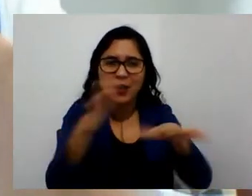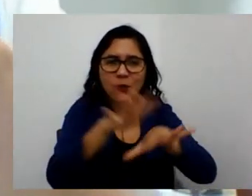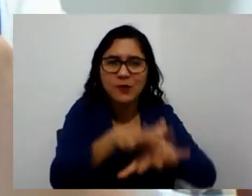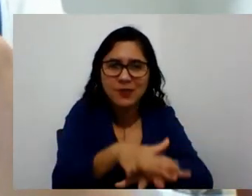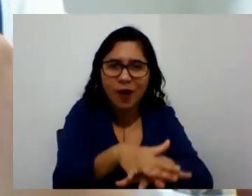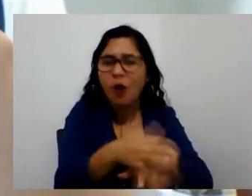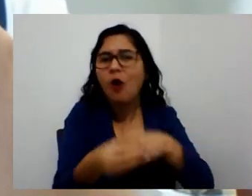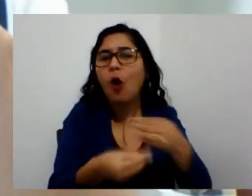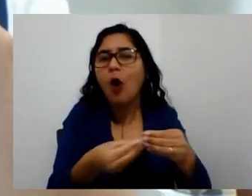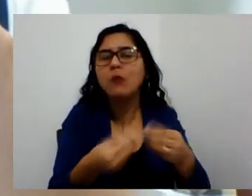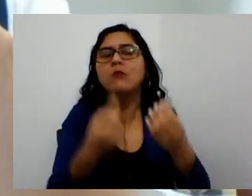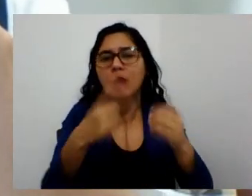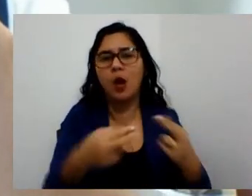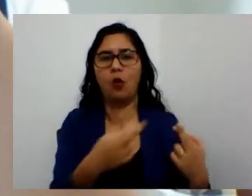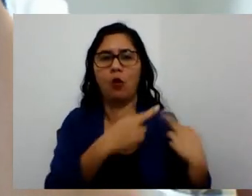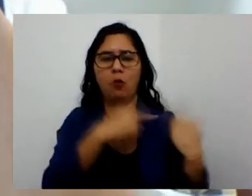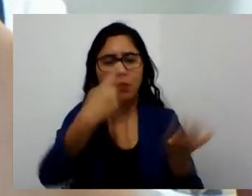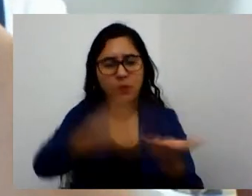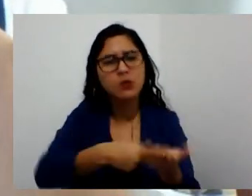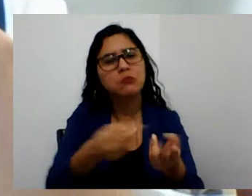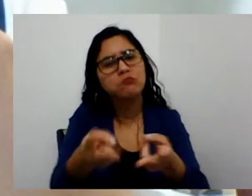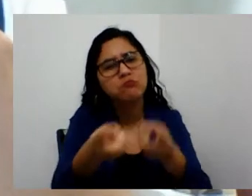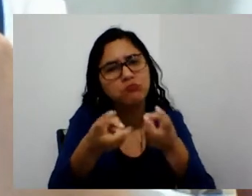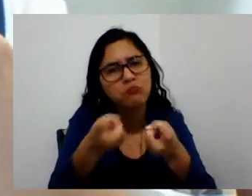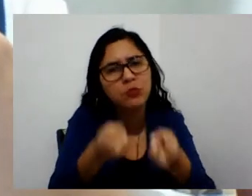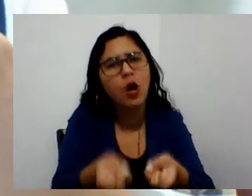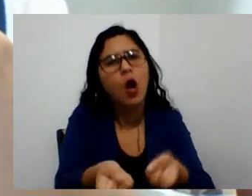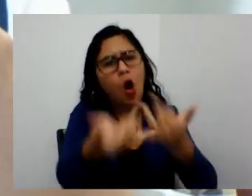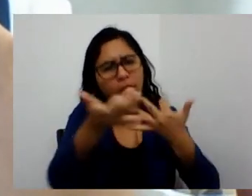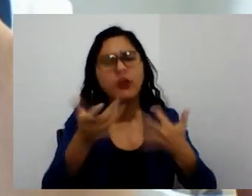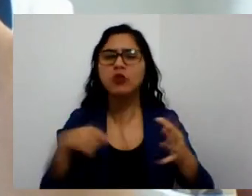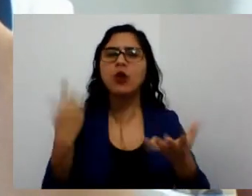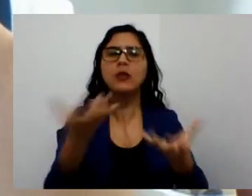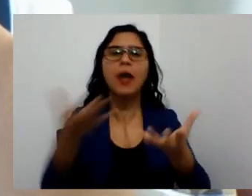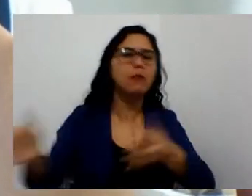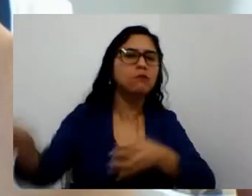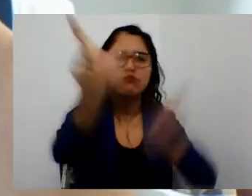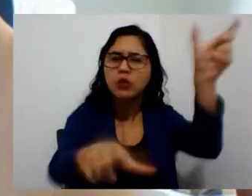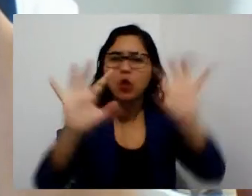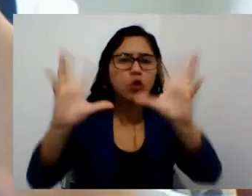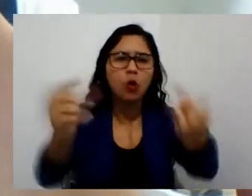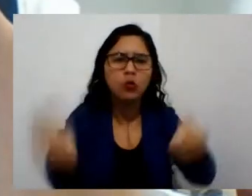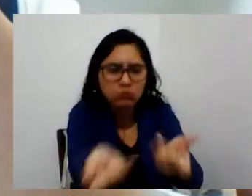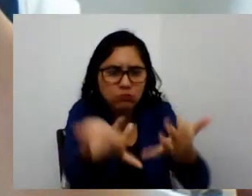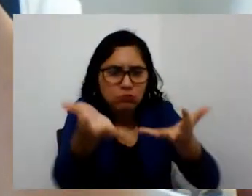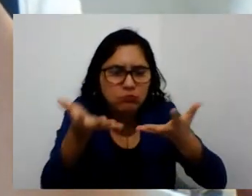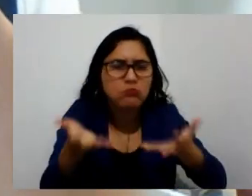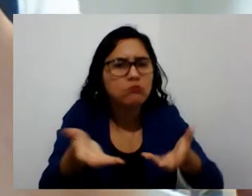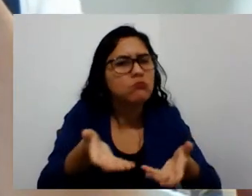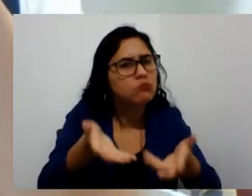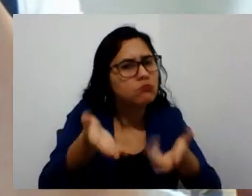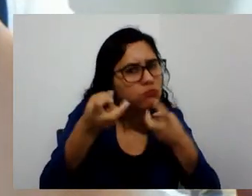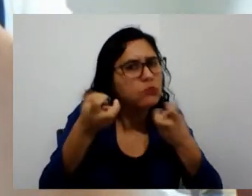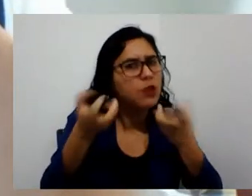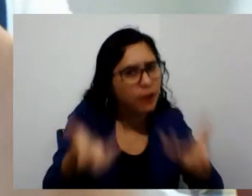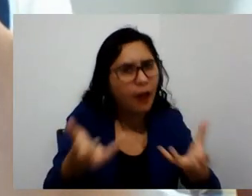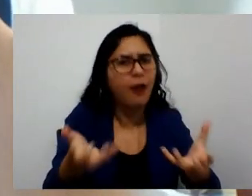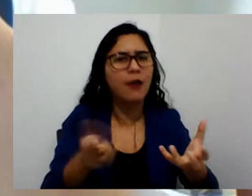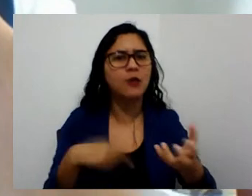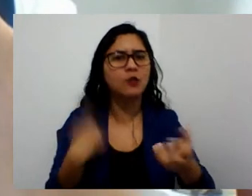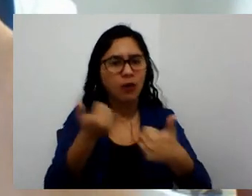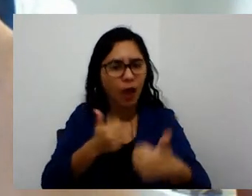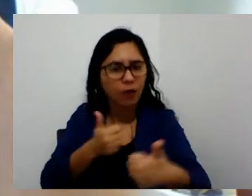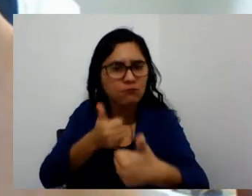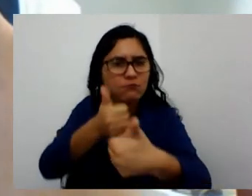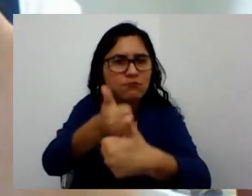do compromisso de ouvir. Nós queremos ouvir a todos, nós queremos nos aproximar de você